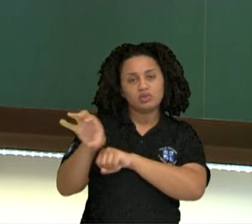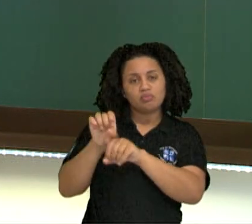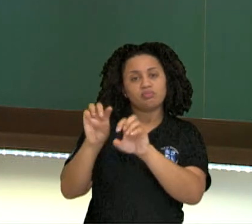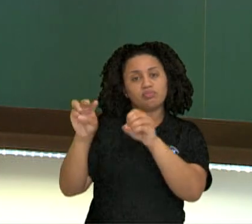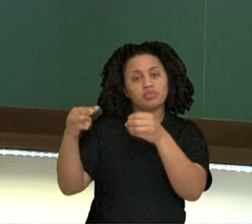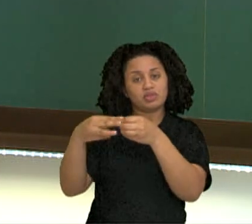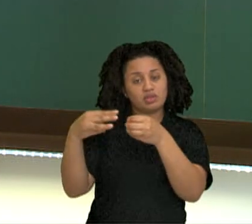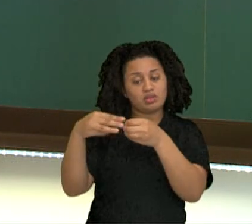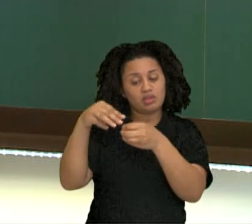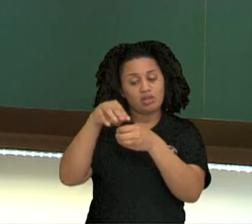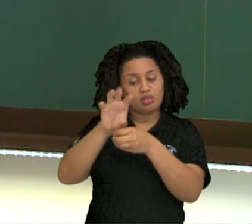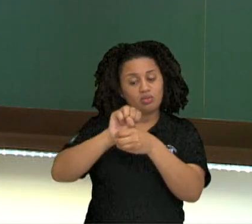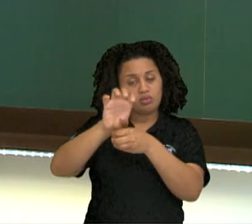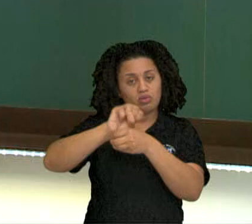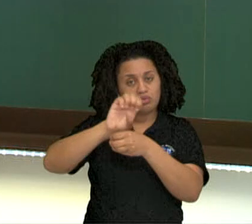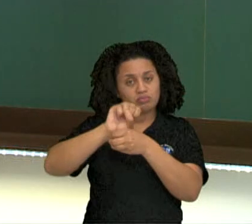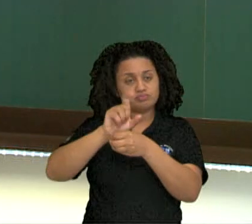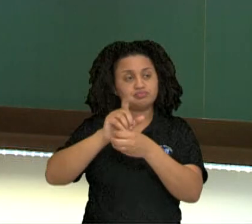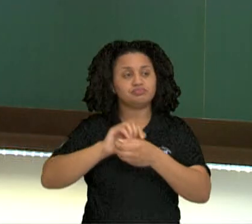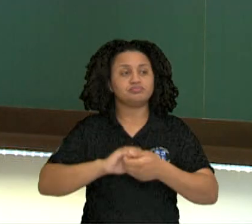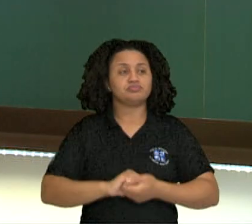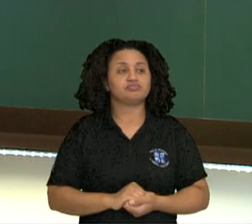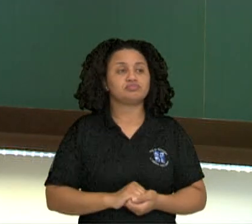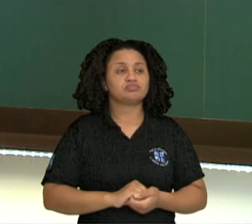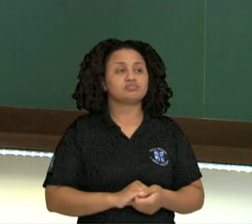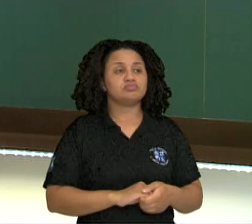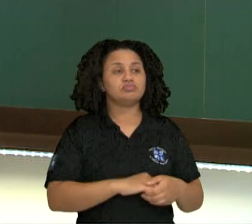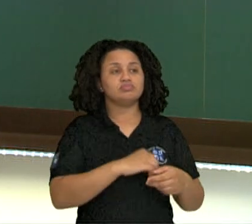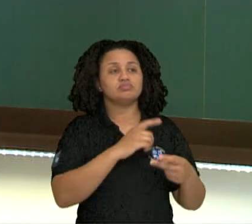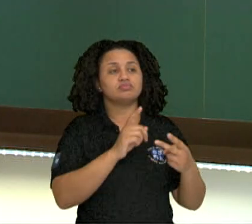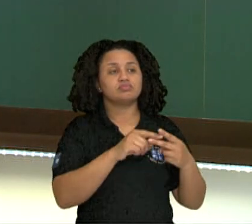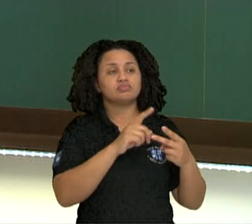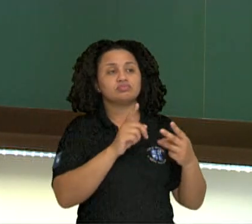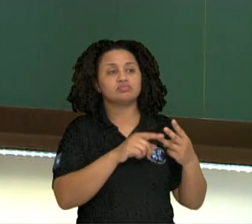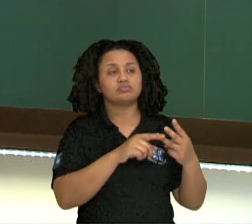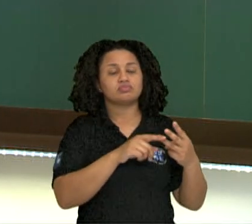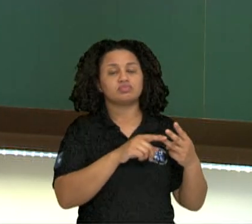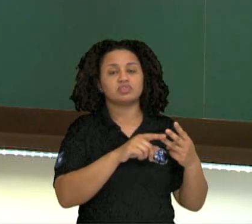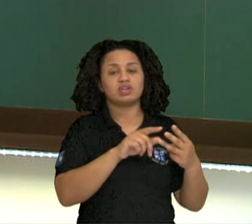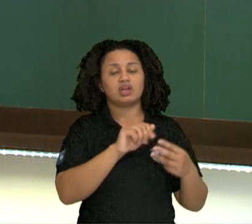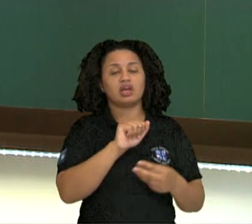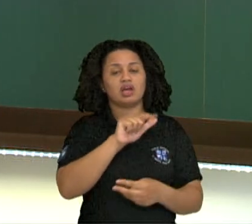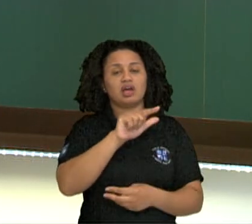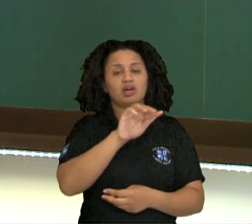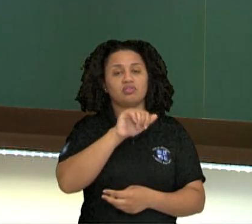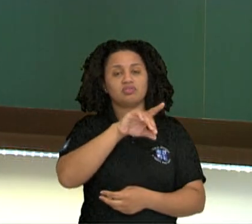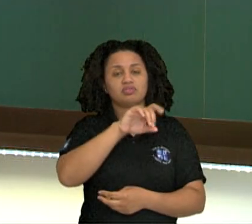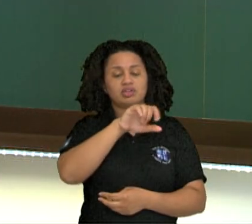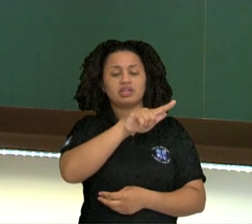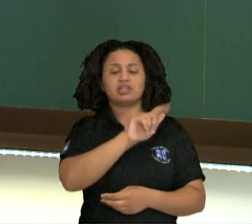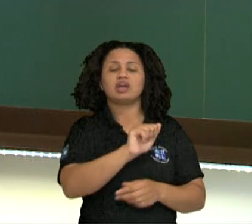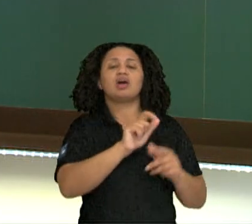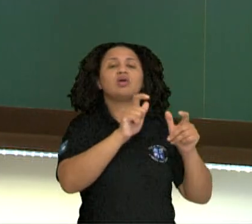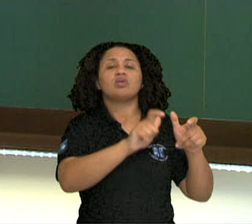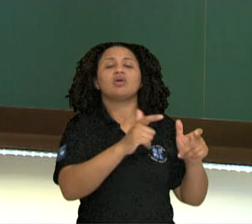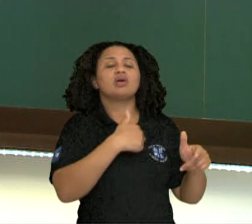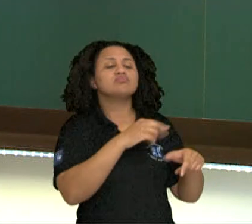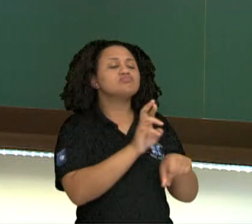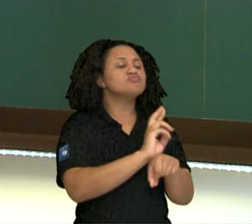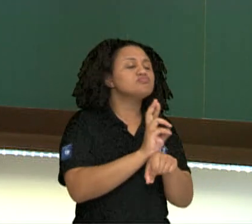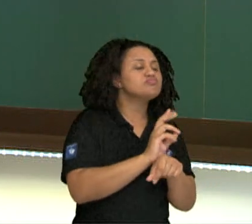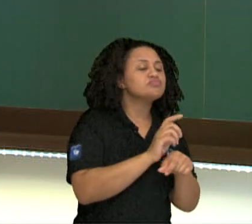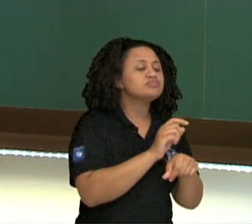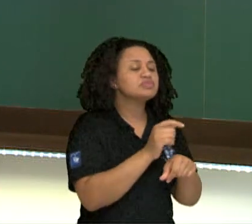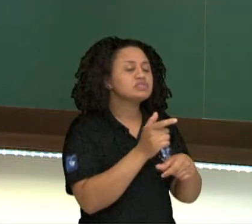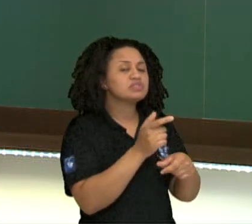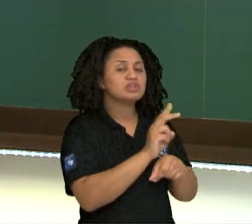célula fazendo né A fagocitose aquilo ali a Alfândega Alfândega com corresponde ao